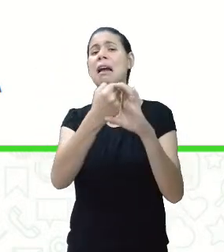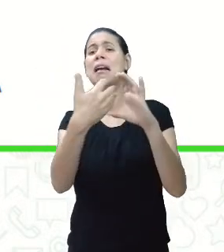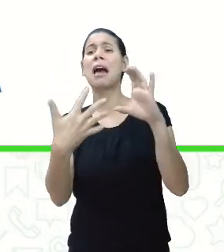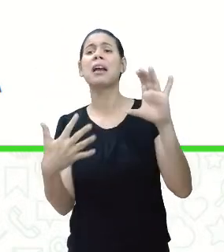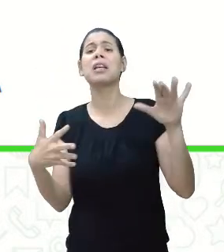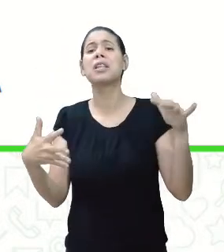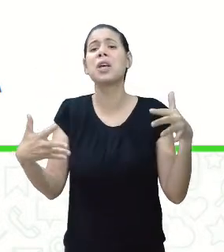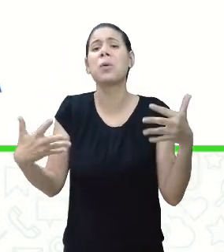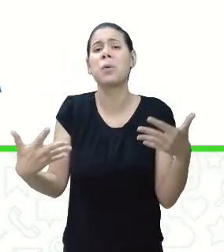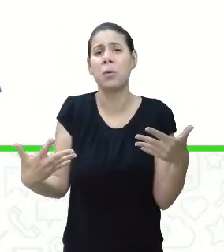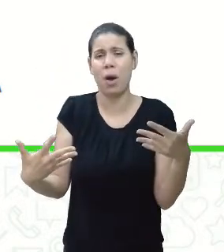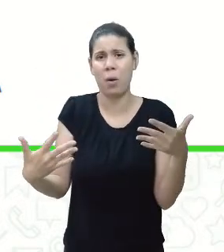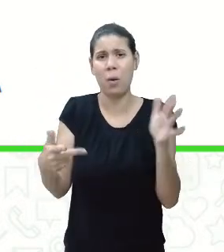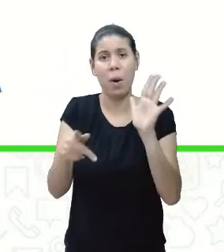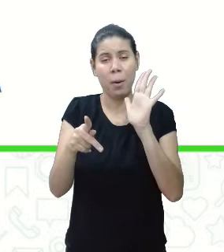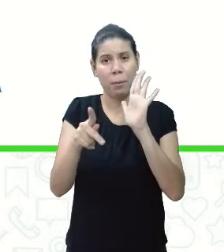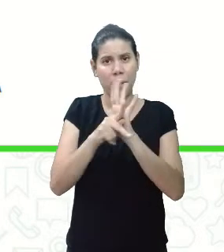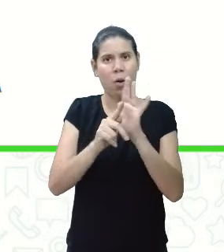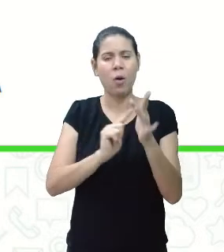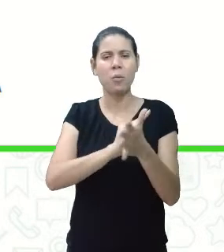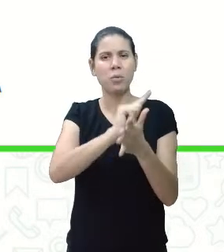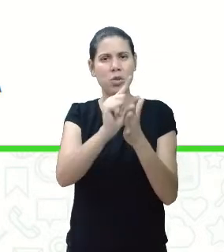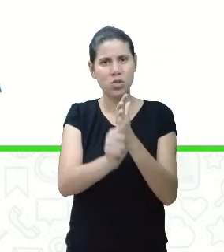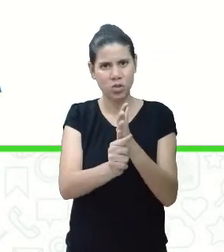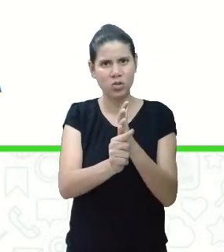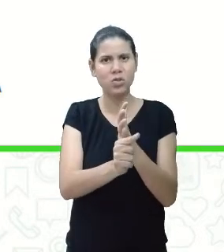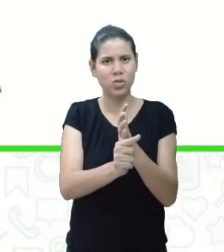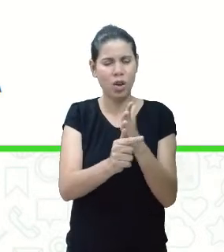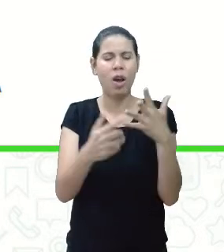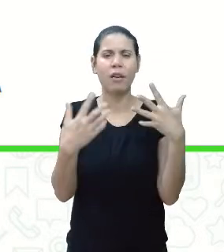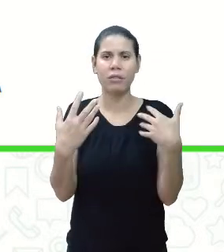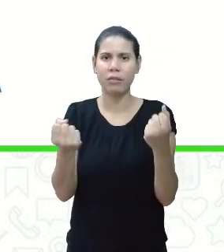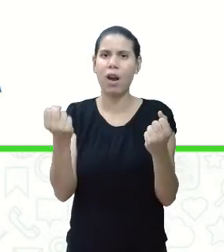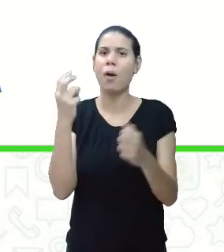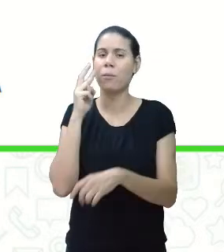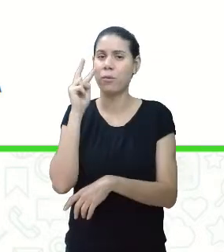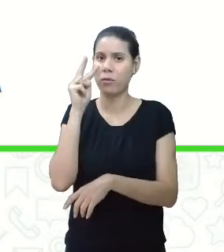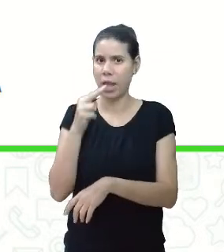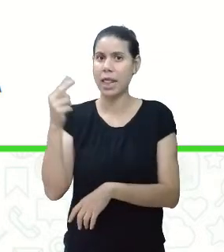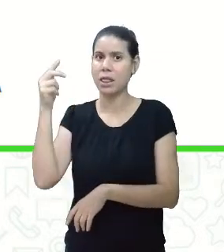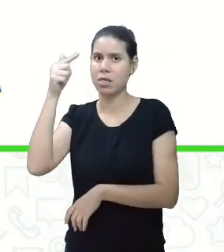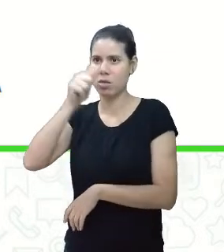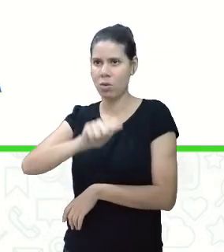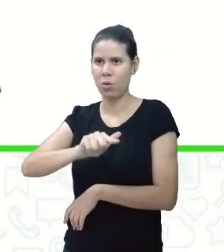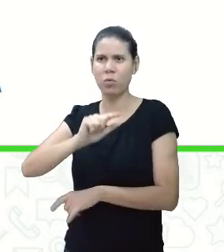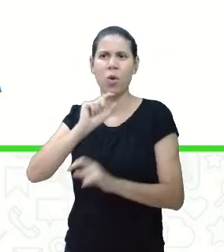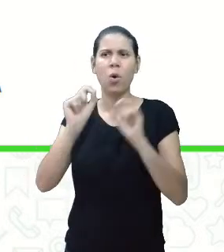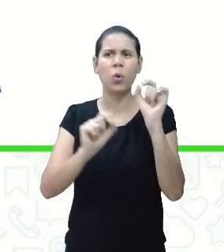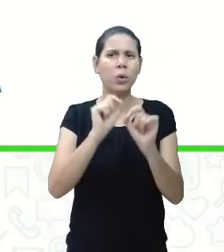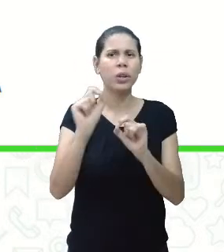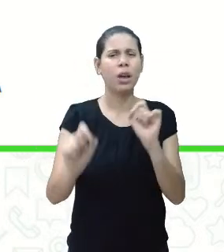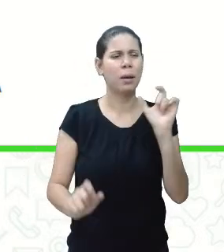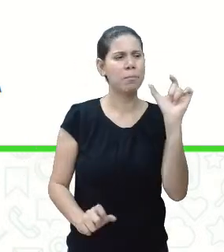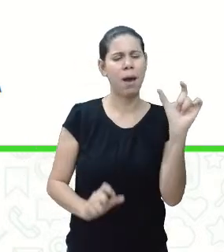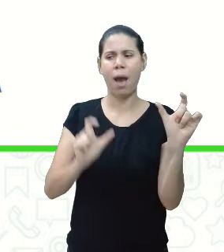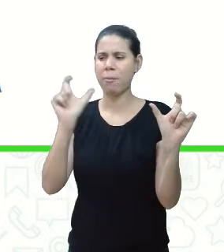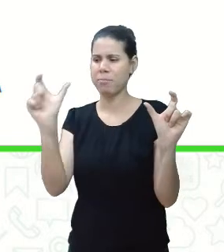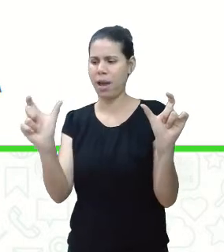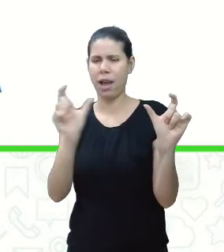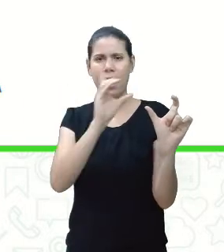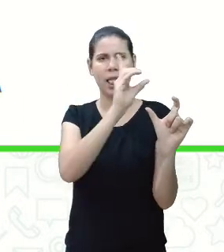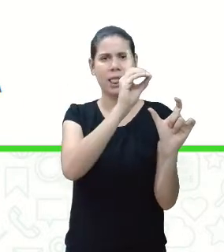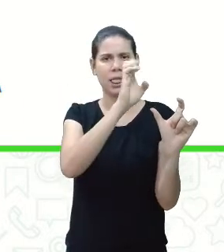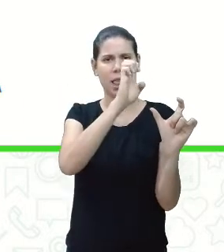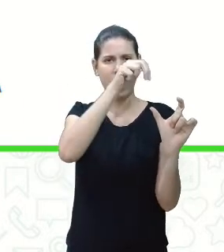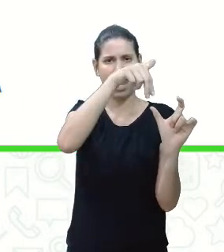características desse gênero? Nós vamos rever. O que é denotação e conotação? Eu já dei uma palhinha